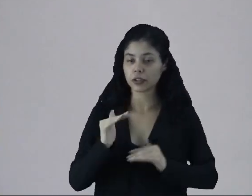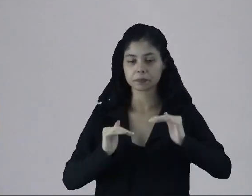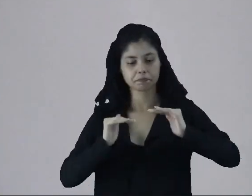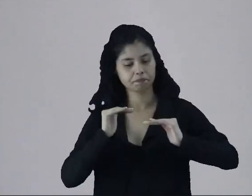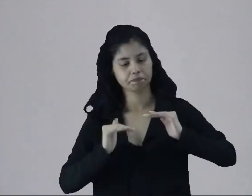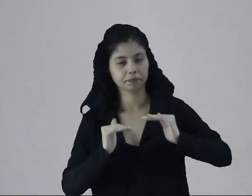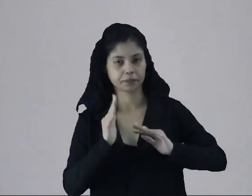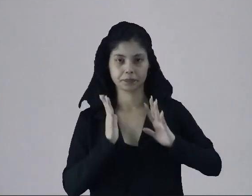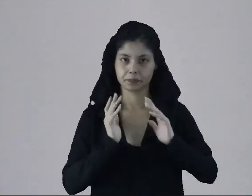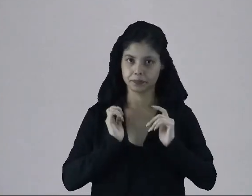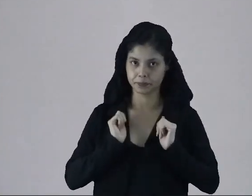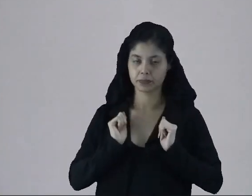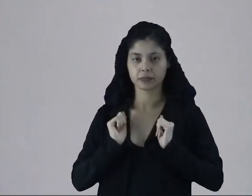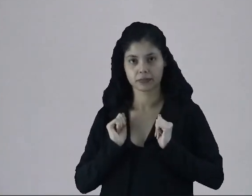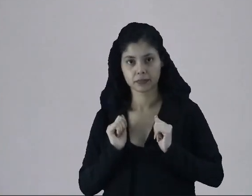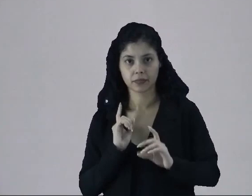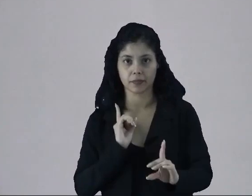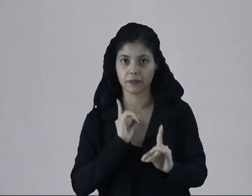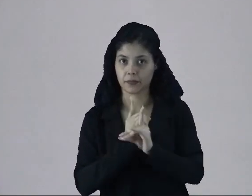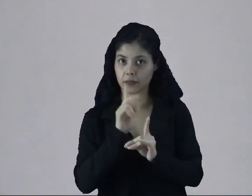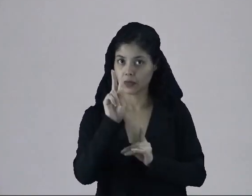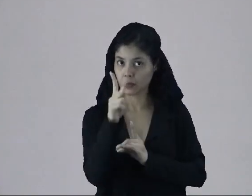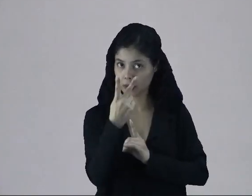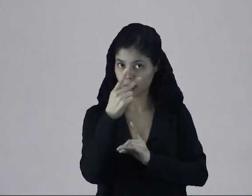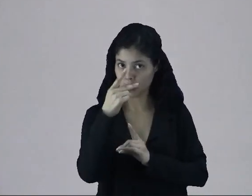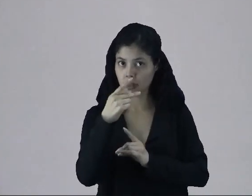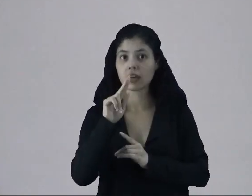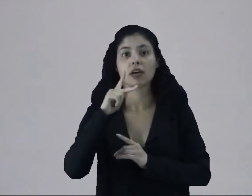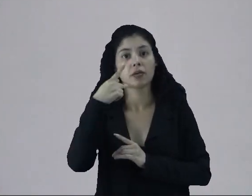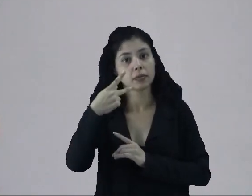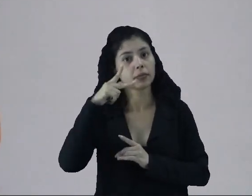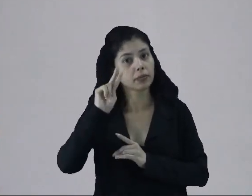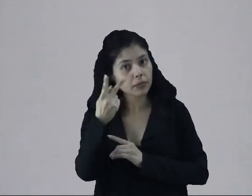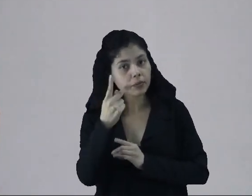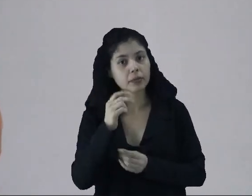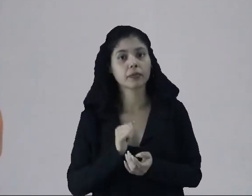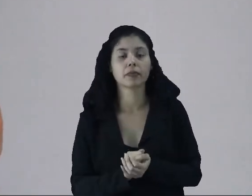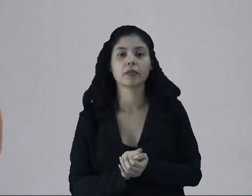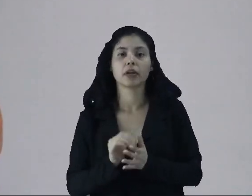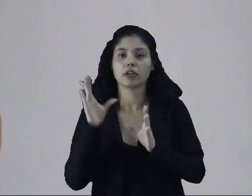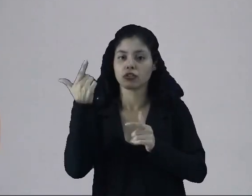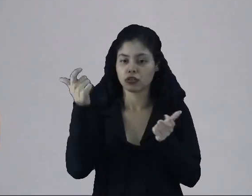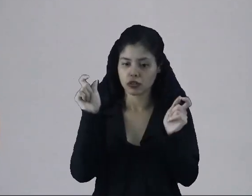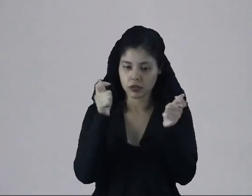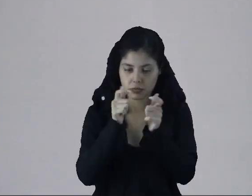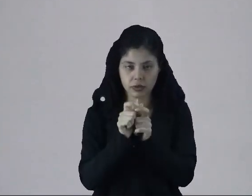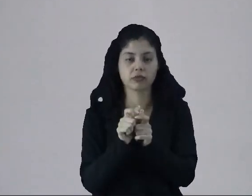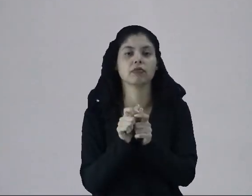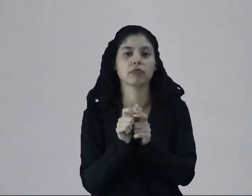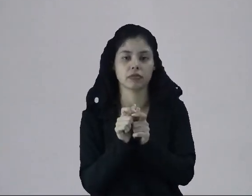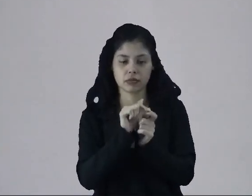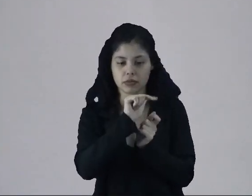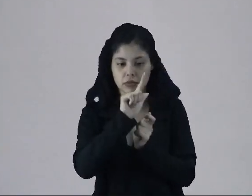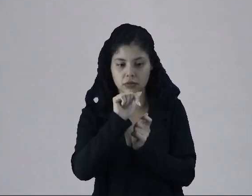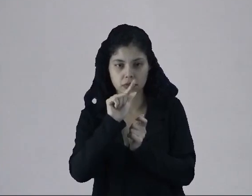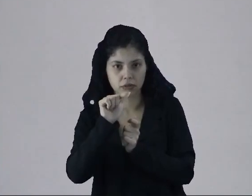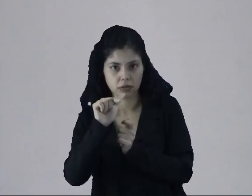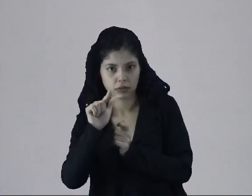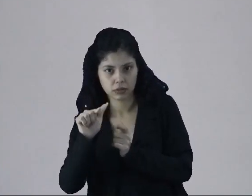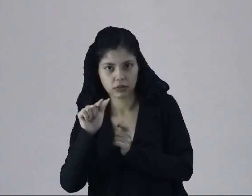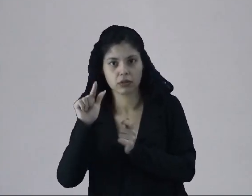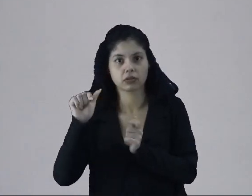equilíbrio, repouso, ele identifica que o pH está voltando ao normal e ele desacelera o batimento. Então, esse controle